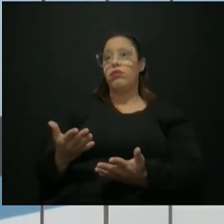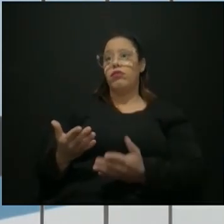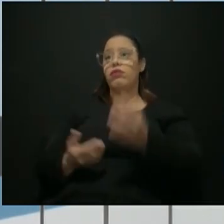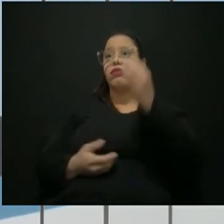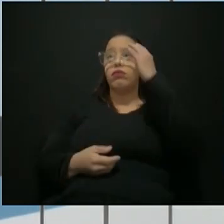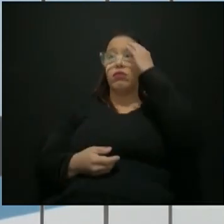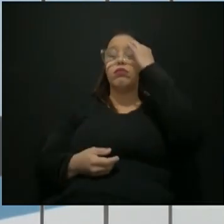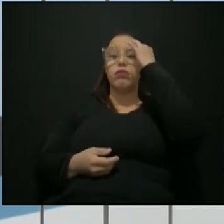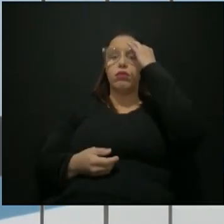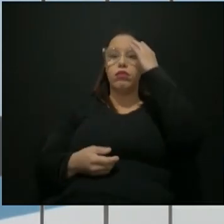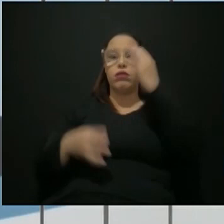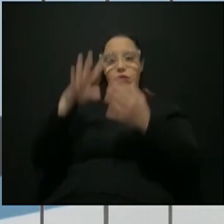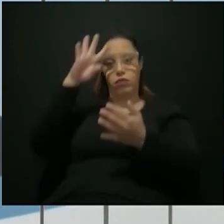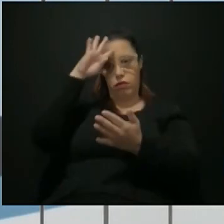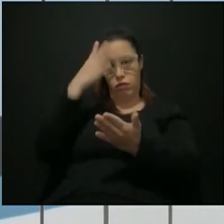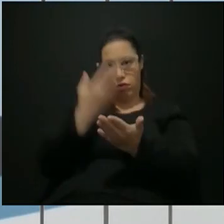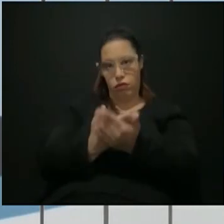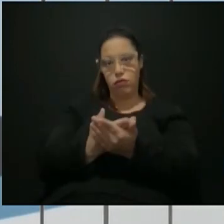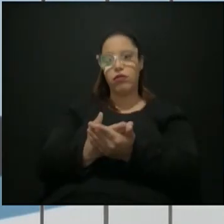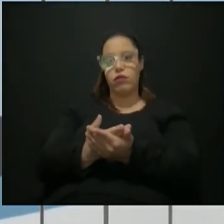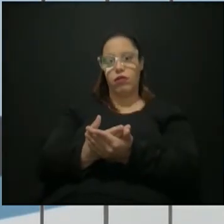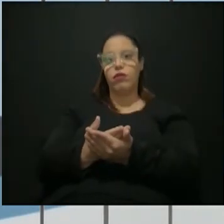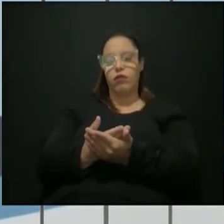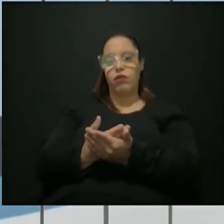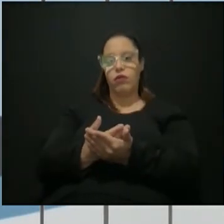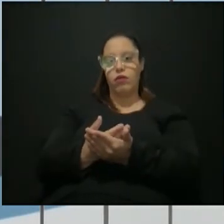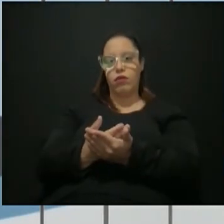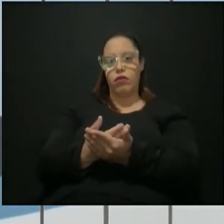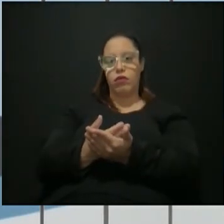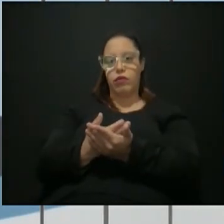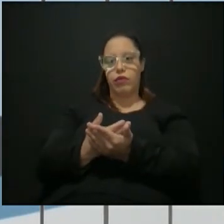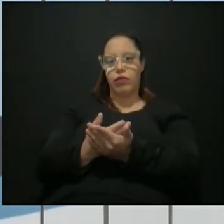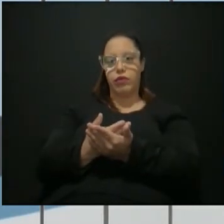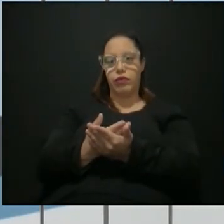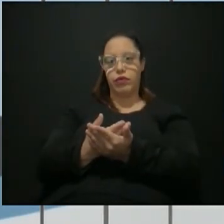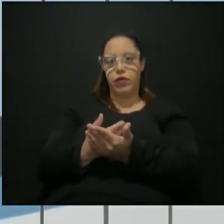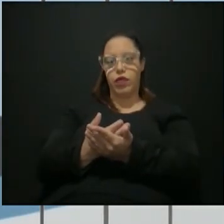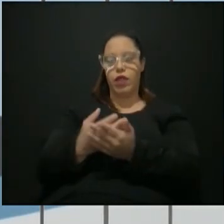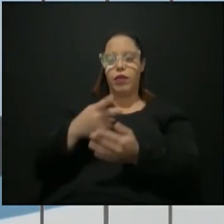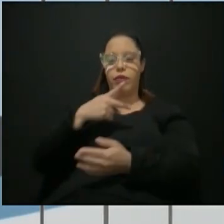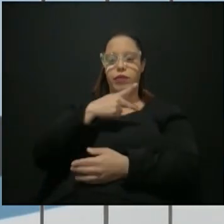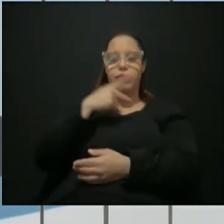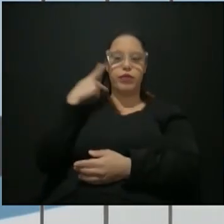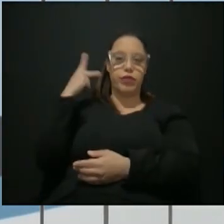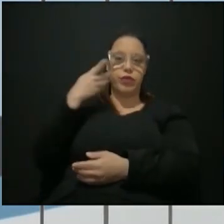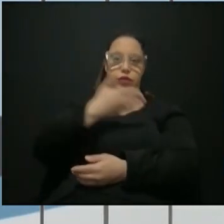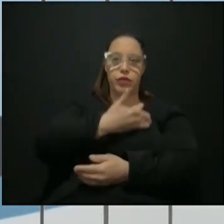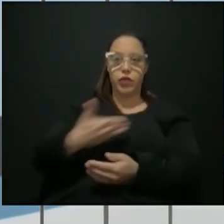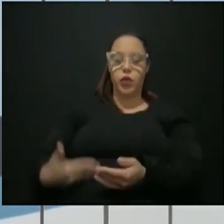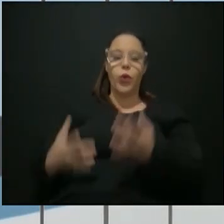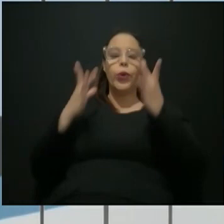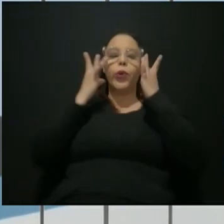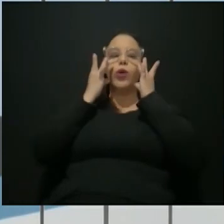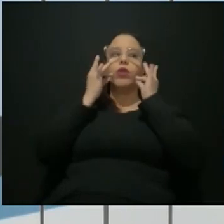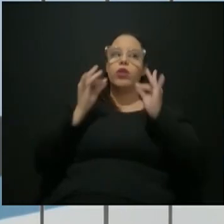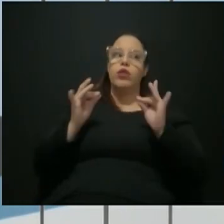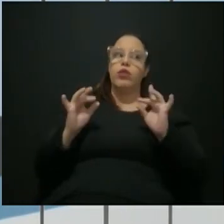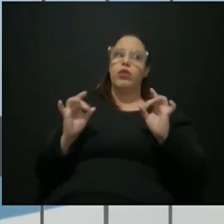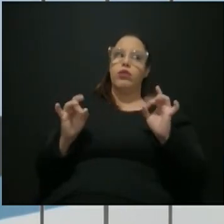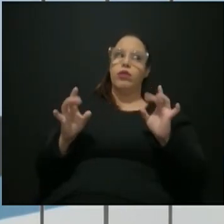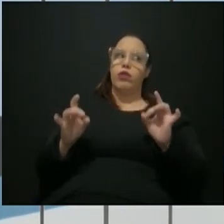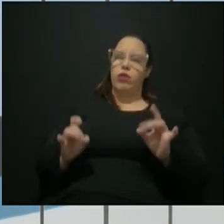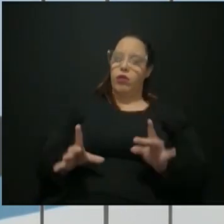acredito que, pelo menos no âmbito da esfera pública, é preciso ter uma atenção específica em relação a